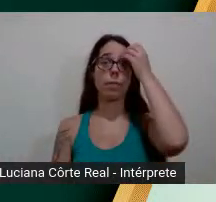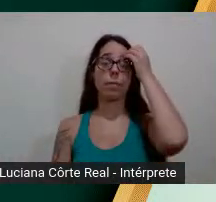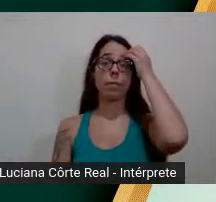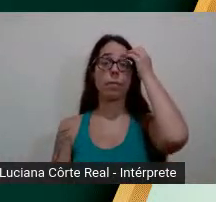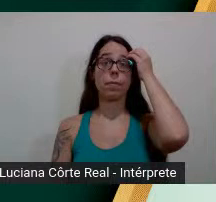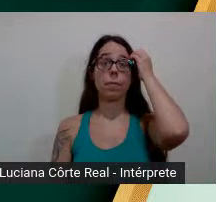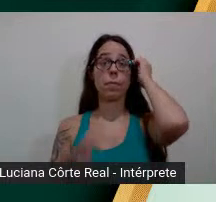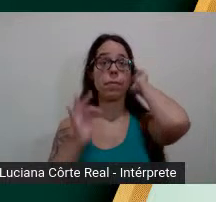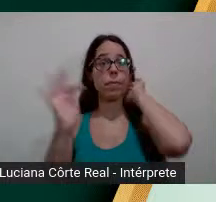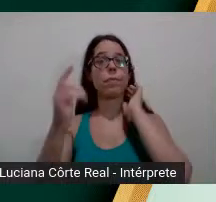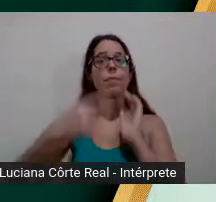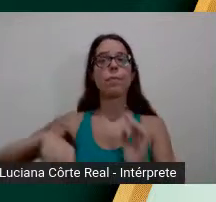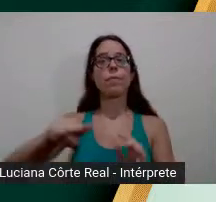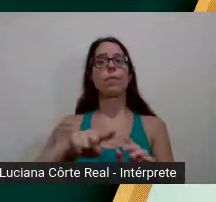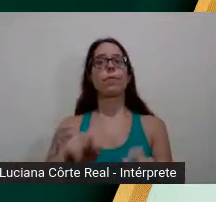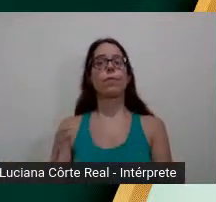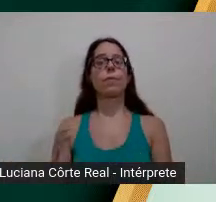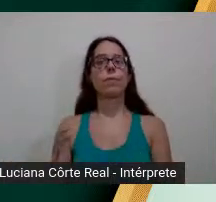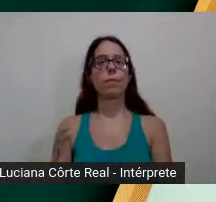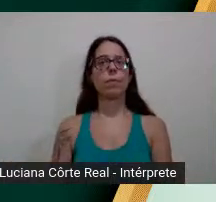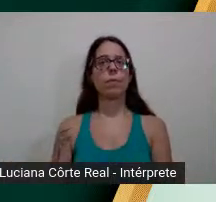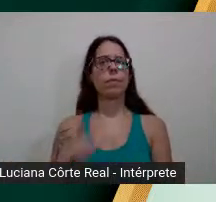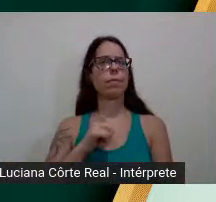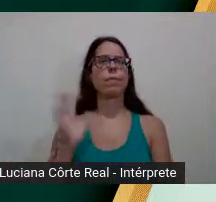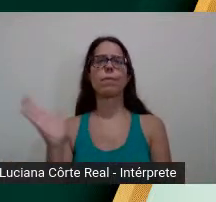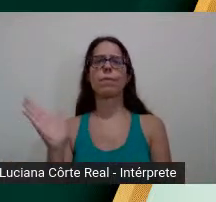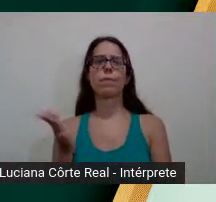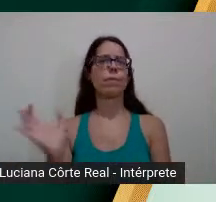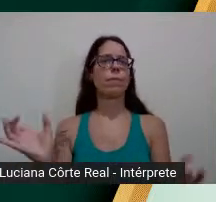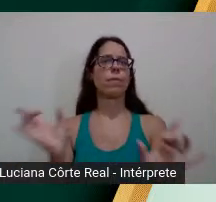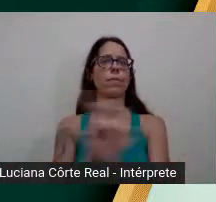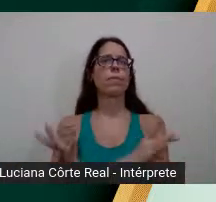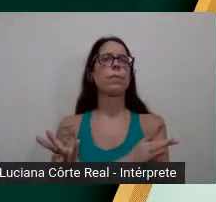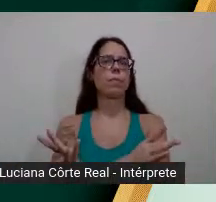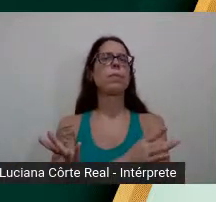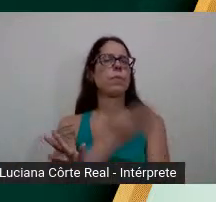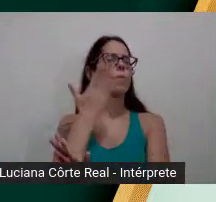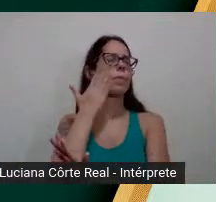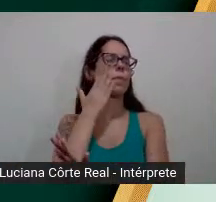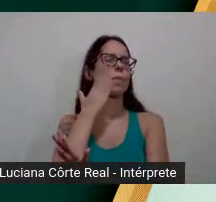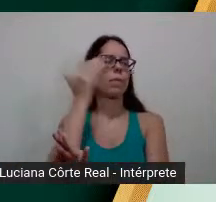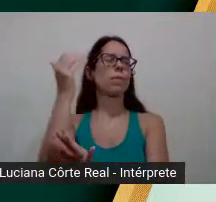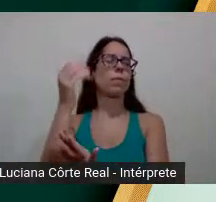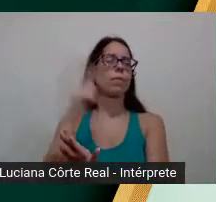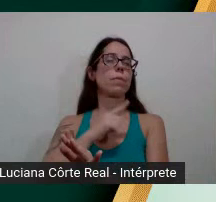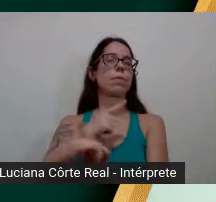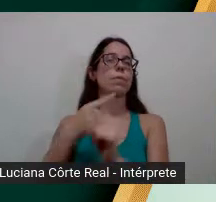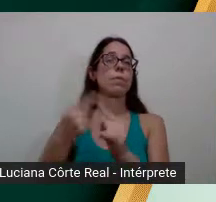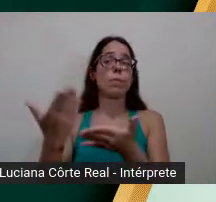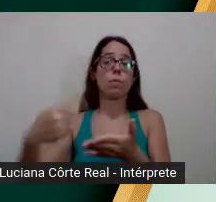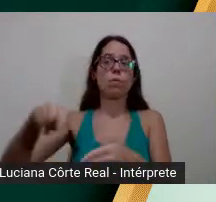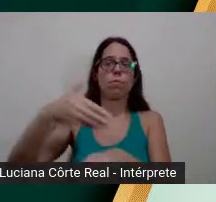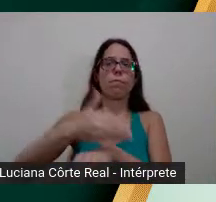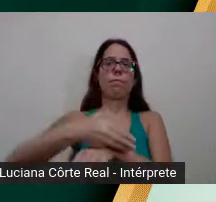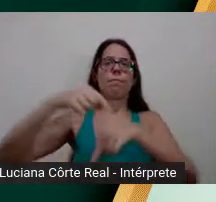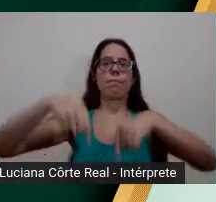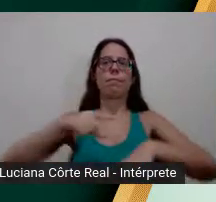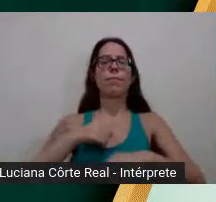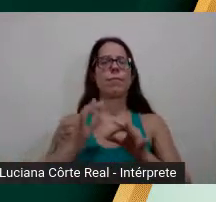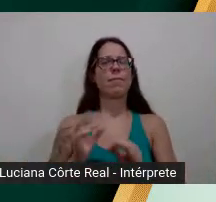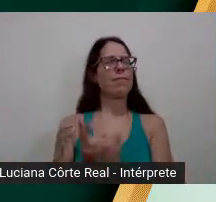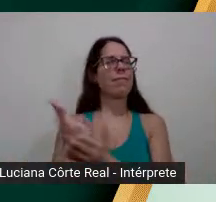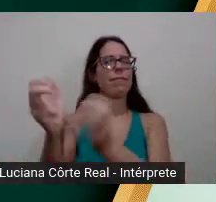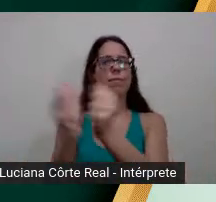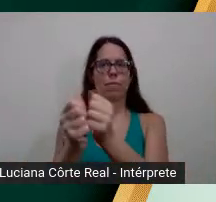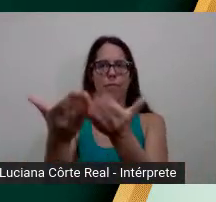escrito por hoje em estarem aqui. Tenho certeza que vocês sempre estarão conosco. Ainda logo a seguir, alguns de